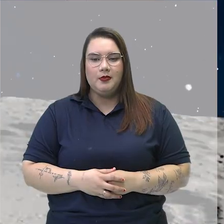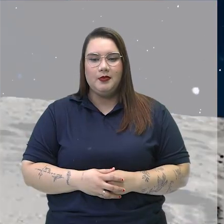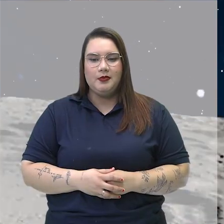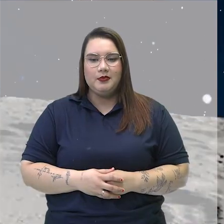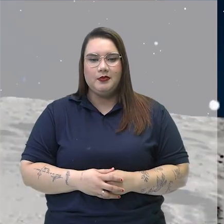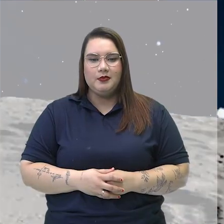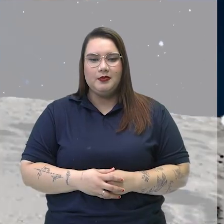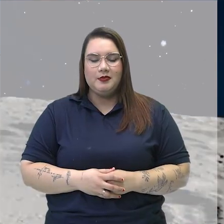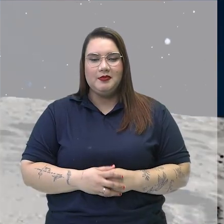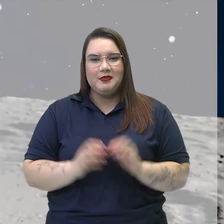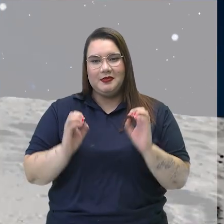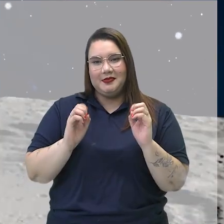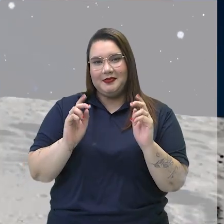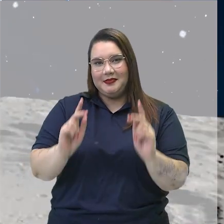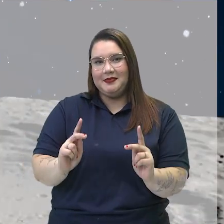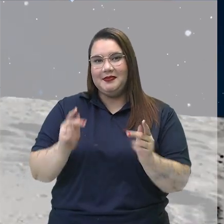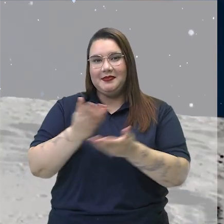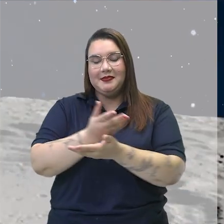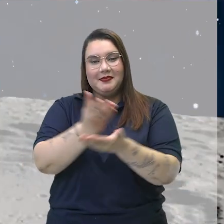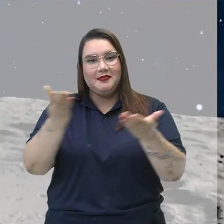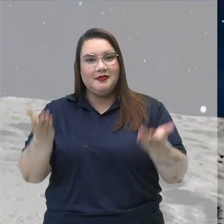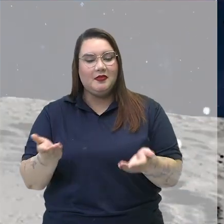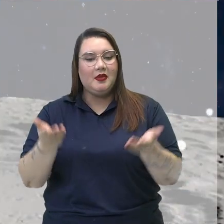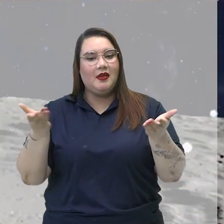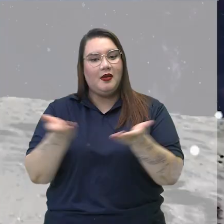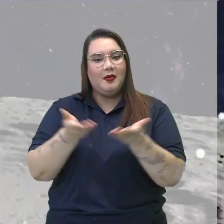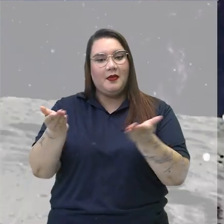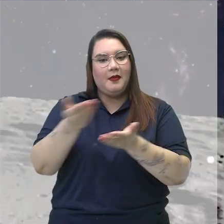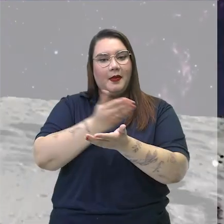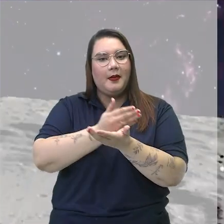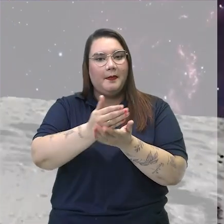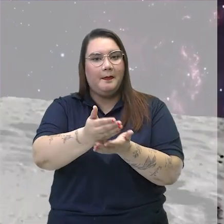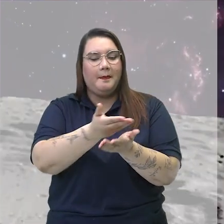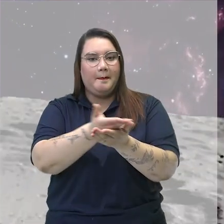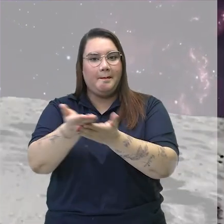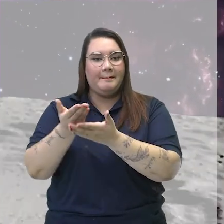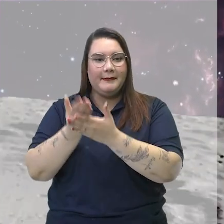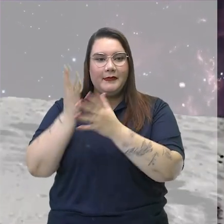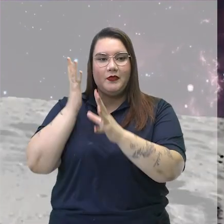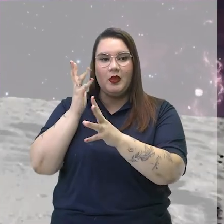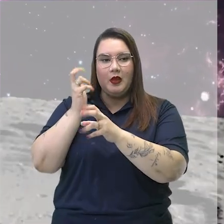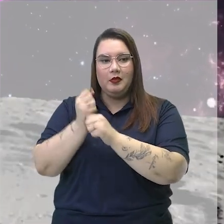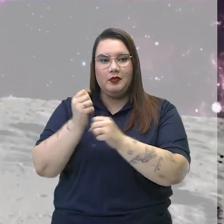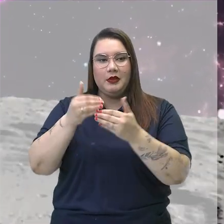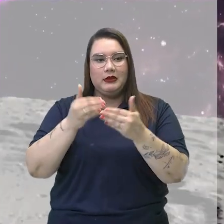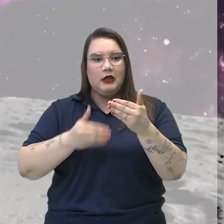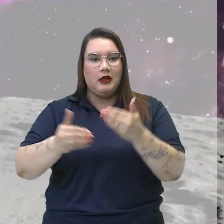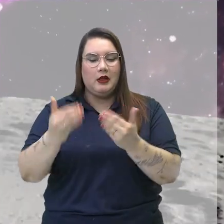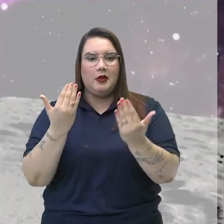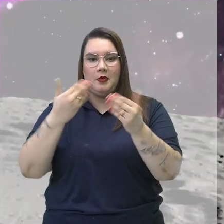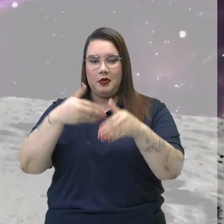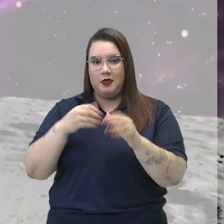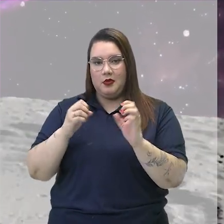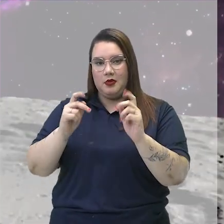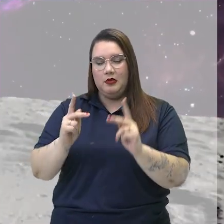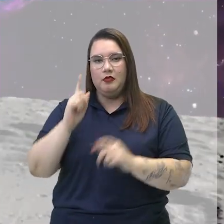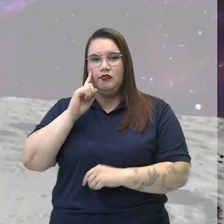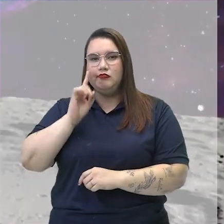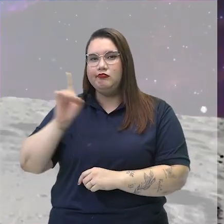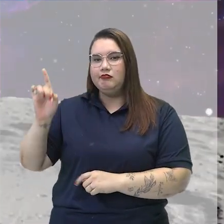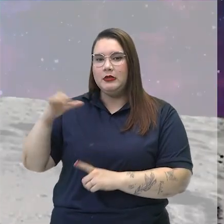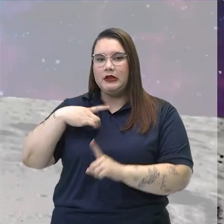Muito bem, alunos, estamos aqui de volta, para dar início à nossa aula de revisão e avaliação. E aqui nós temos um cenário